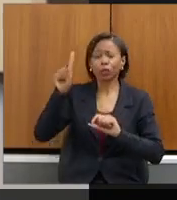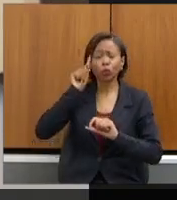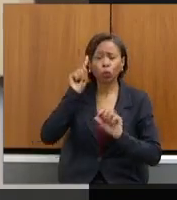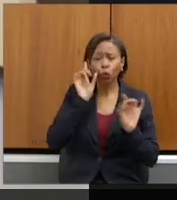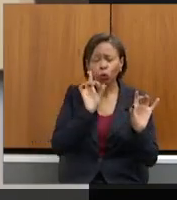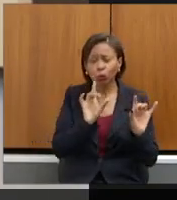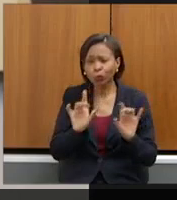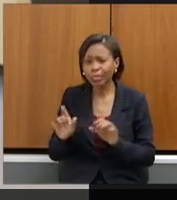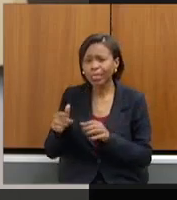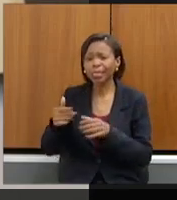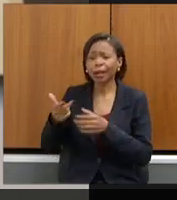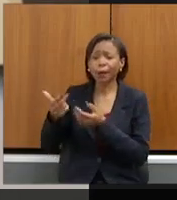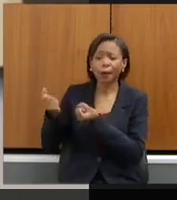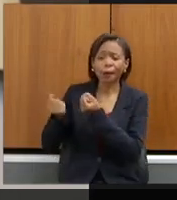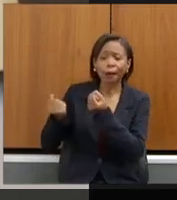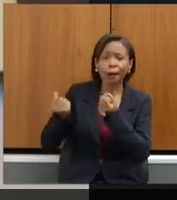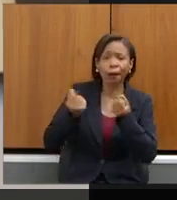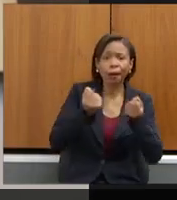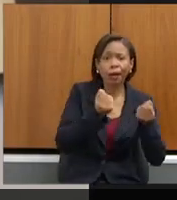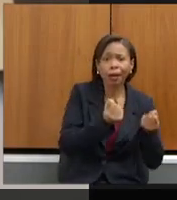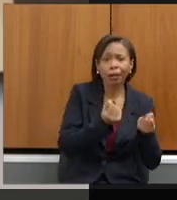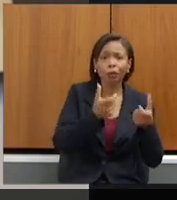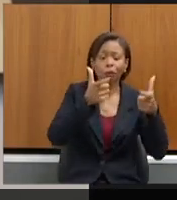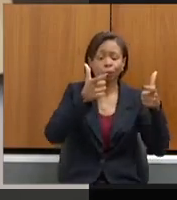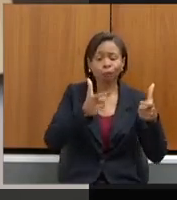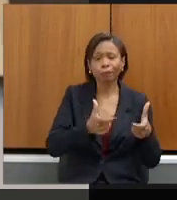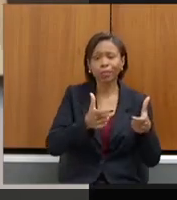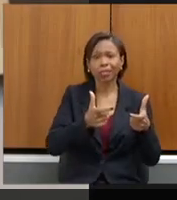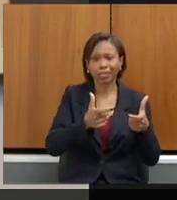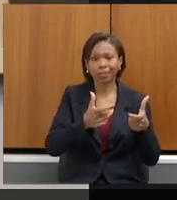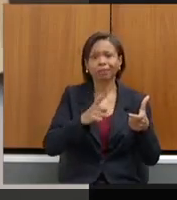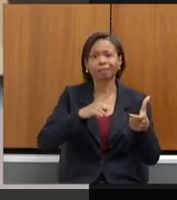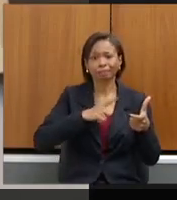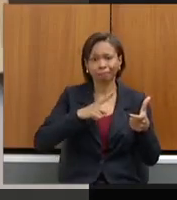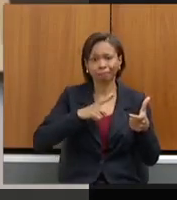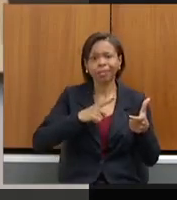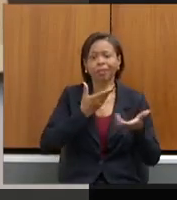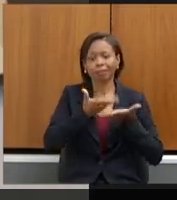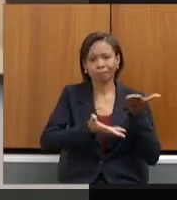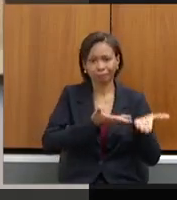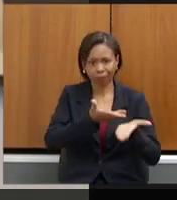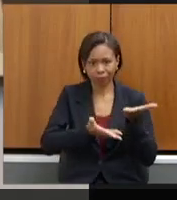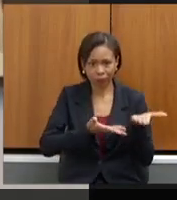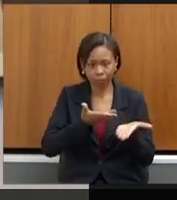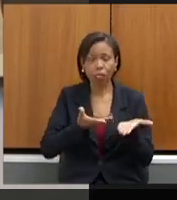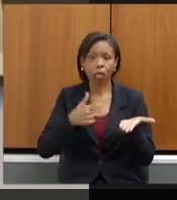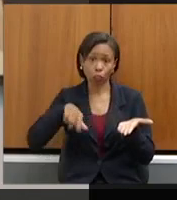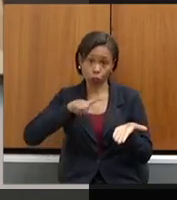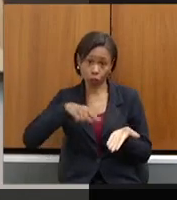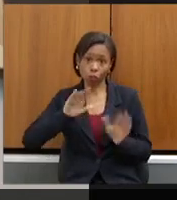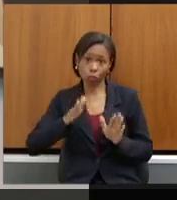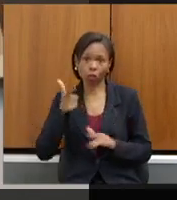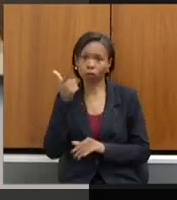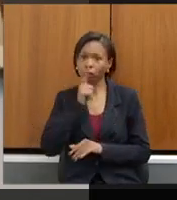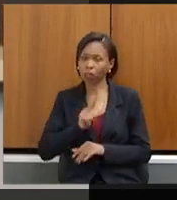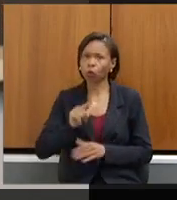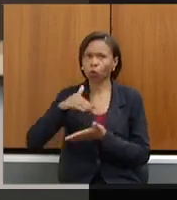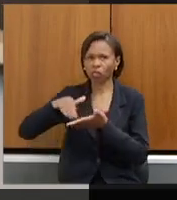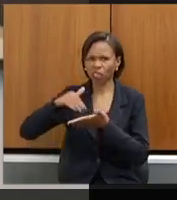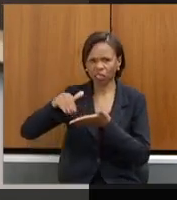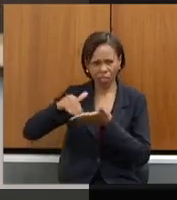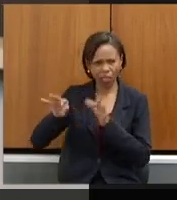todo dia para ir até onde tem hemodiálise né nós conseguimos aí através do secretário planejamento